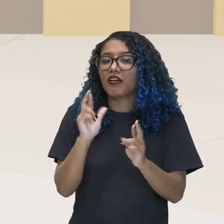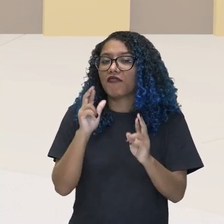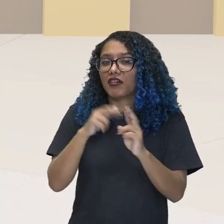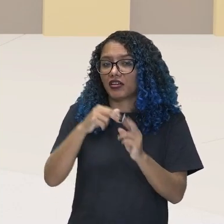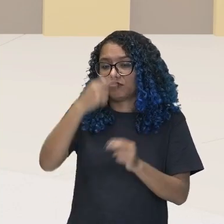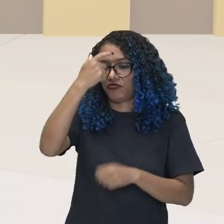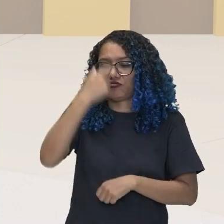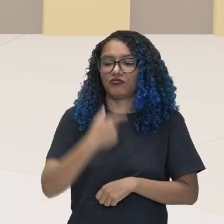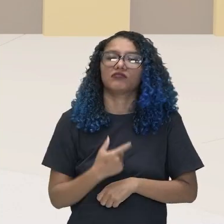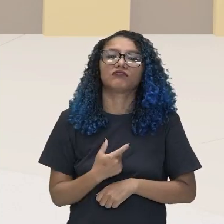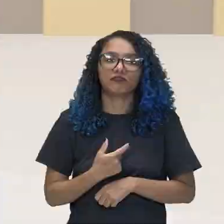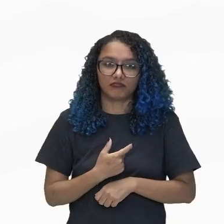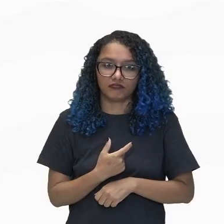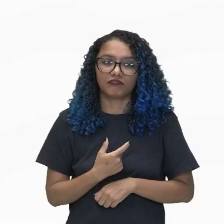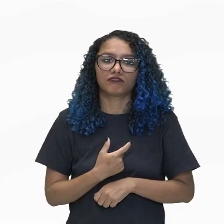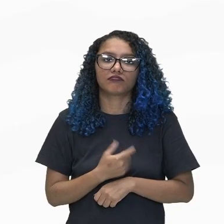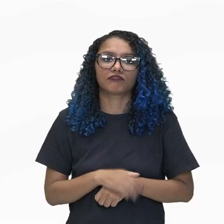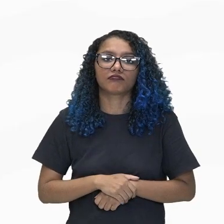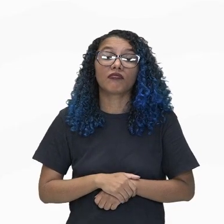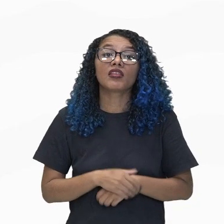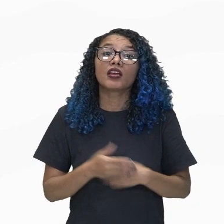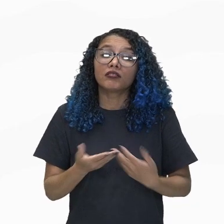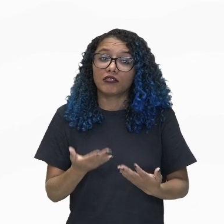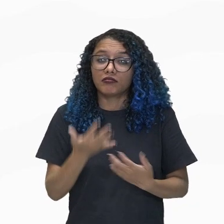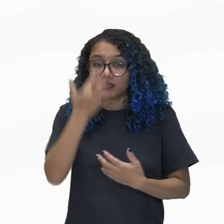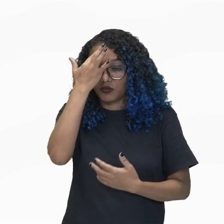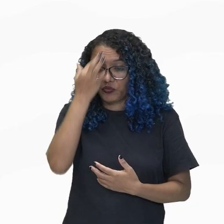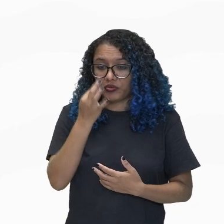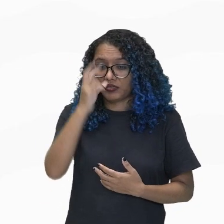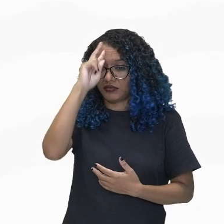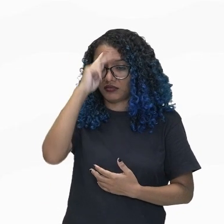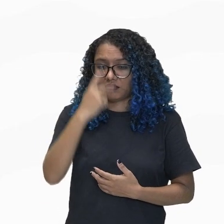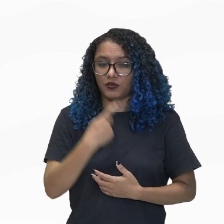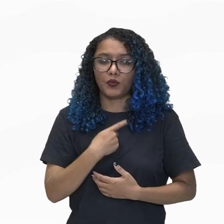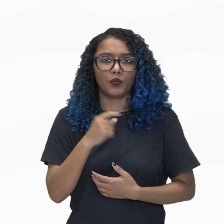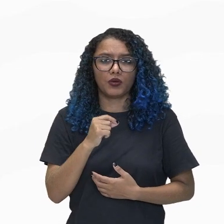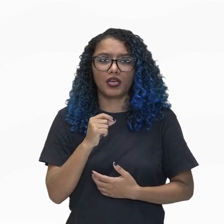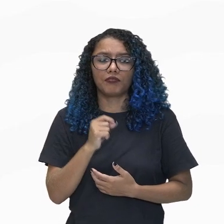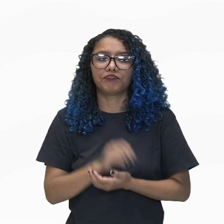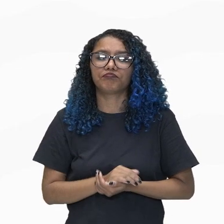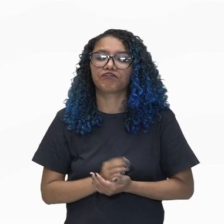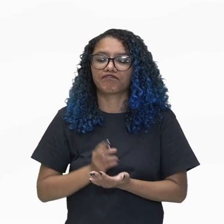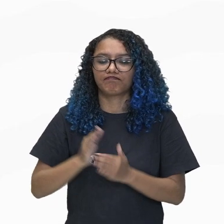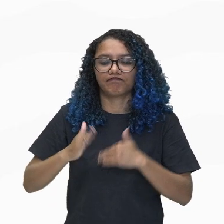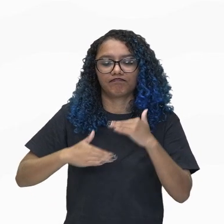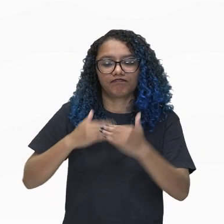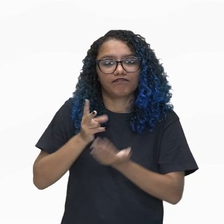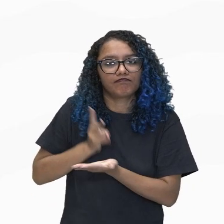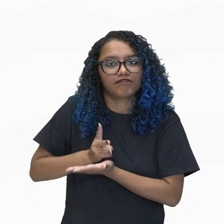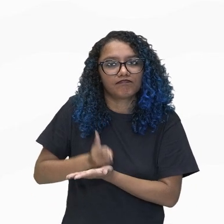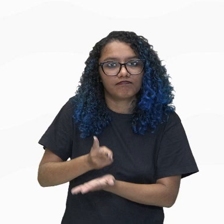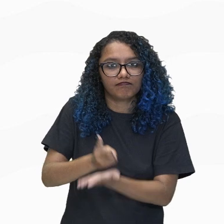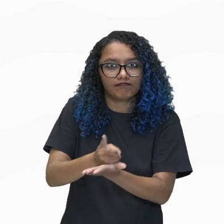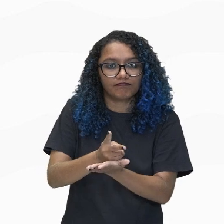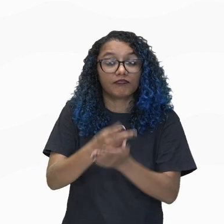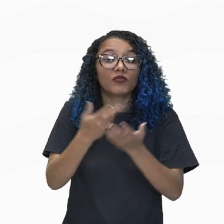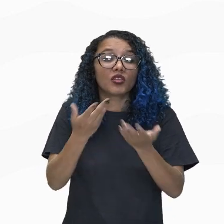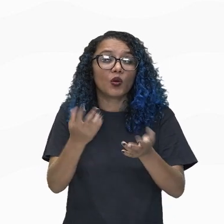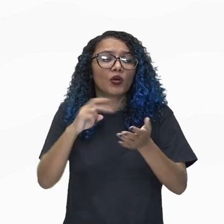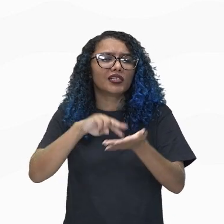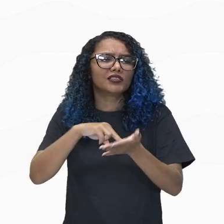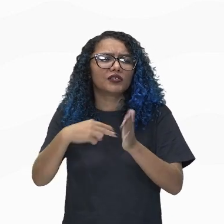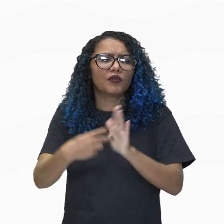A compreensão de si mesmo, ela é um processo contínuo. Então, aí a gente já entende,